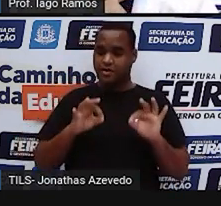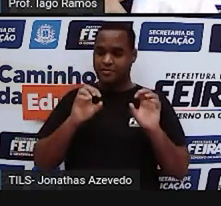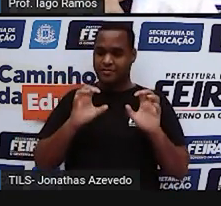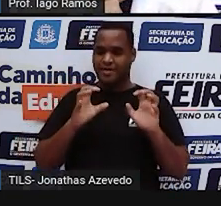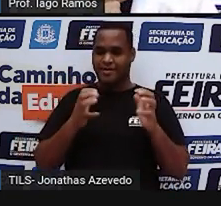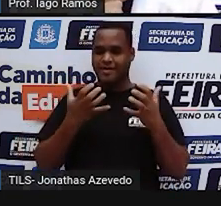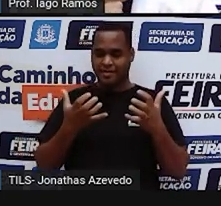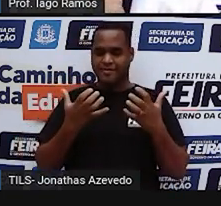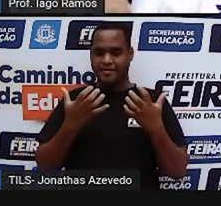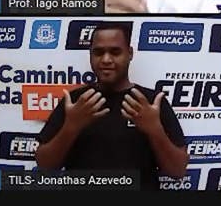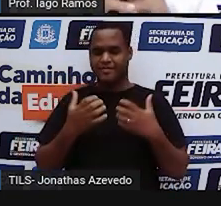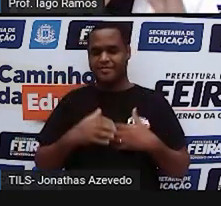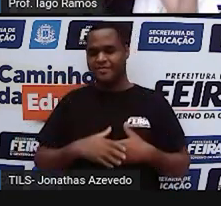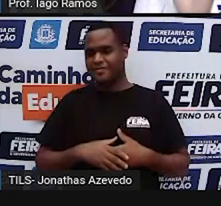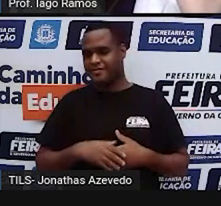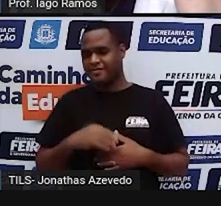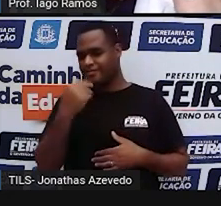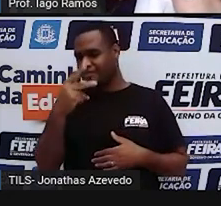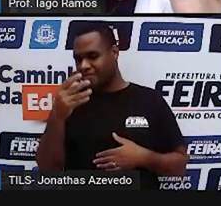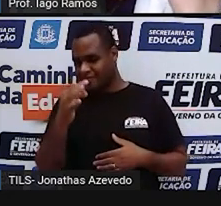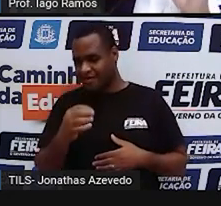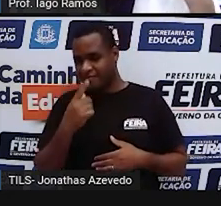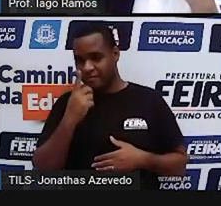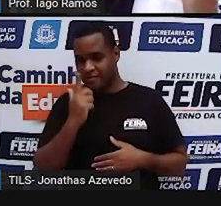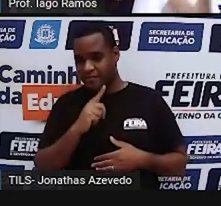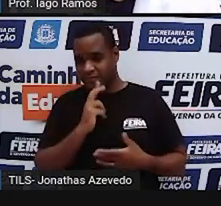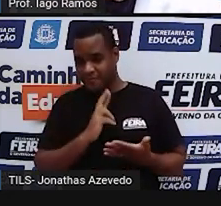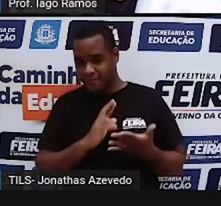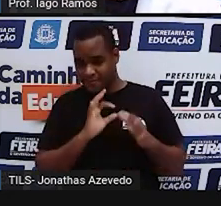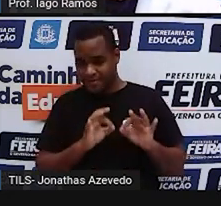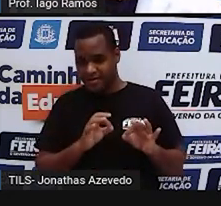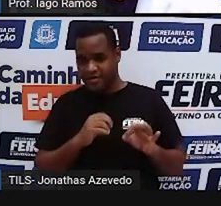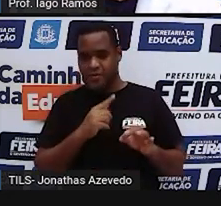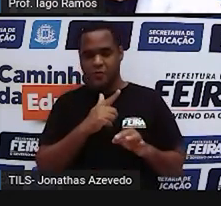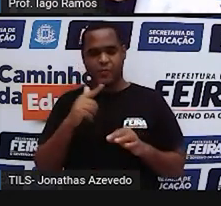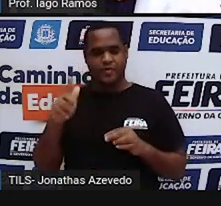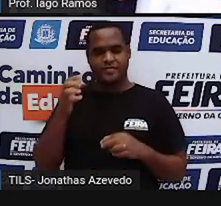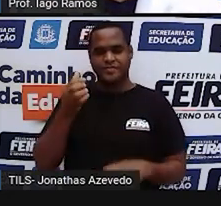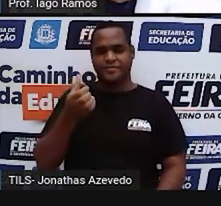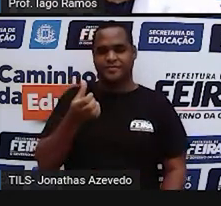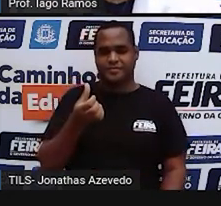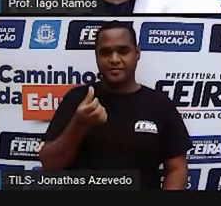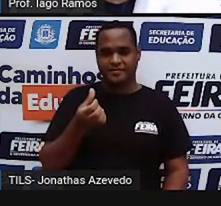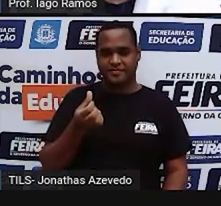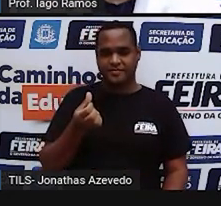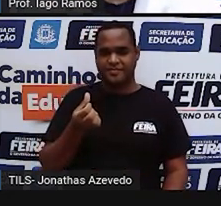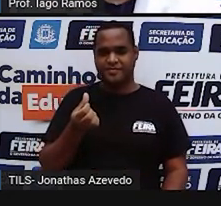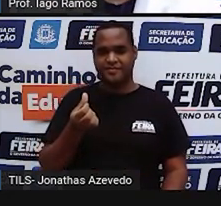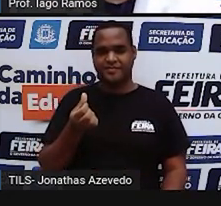certo saiu o resultado aí mais um passo